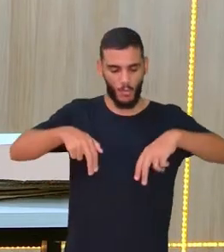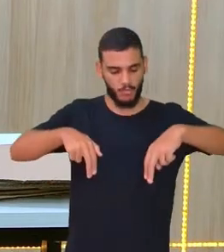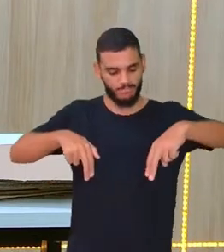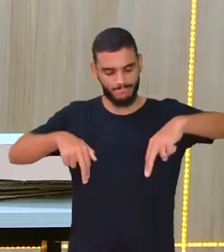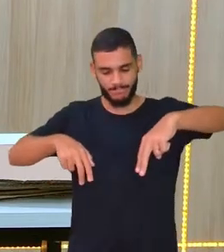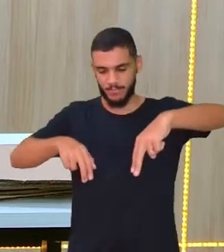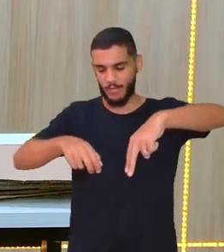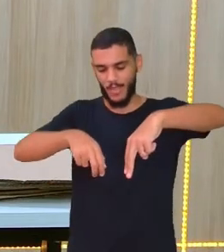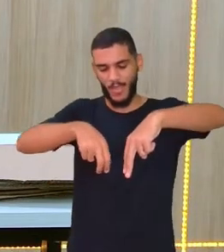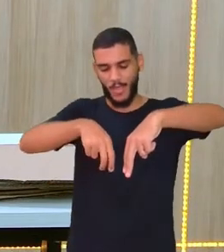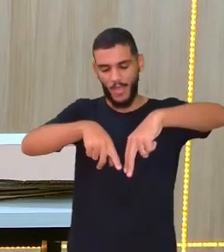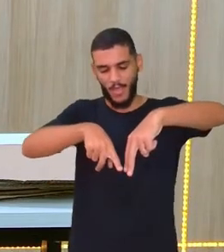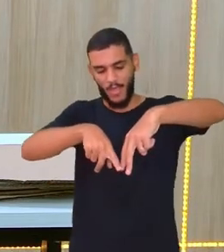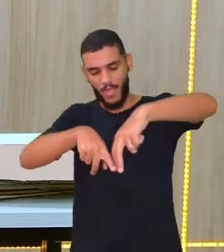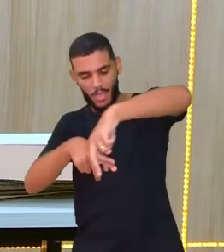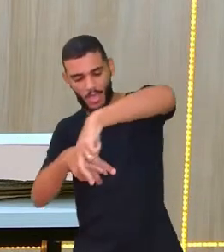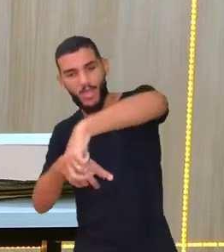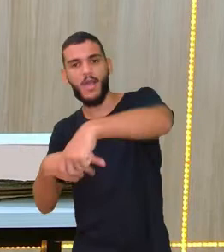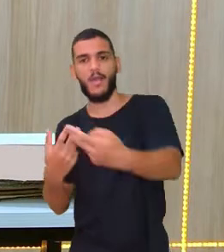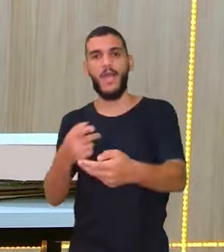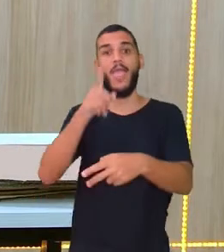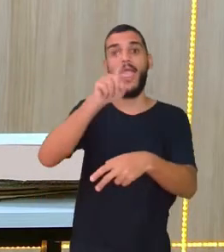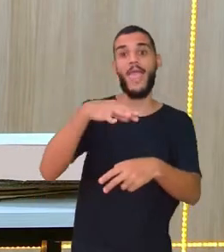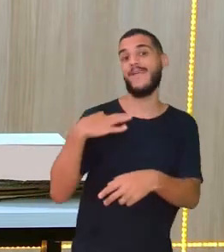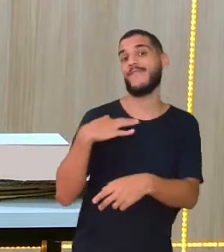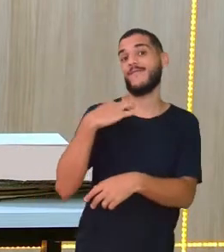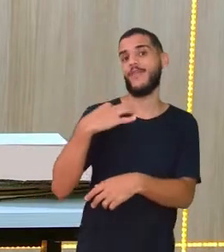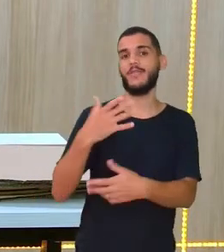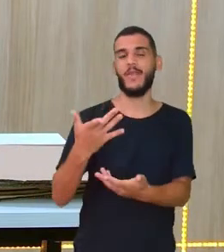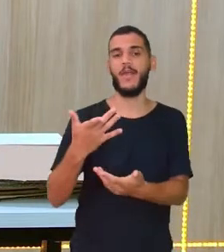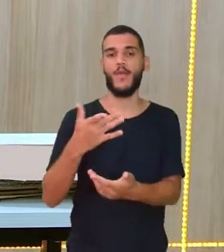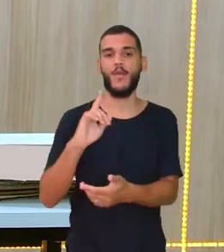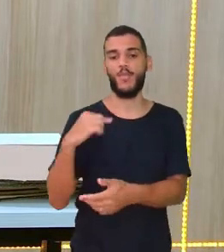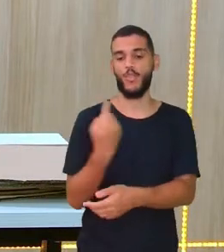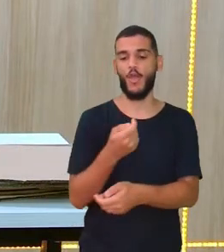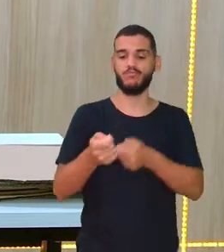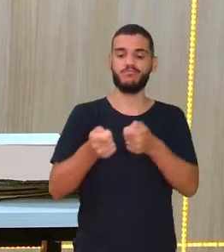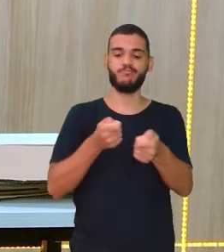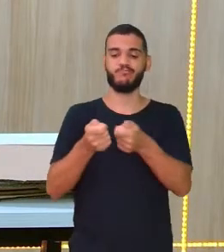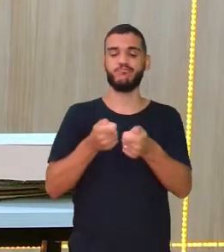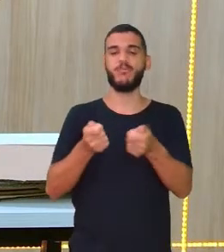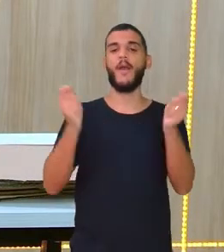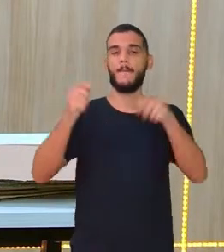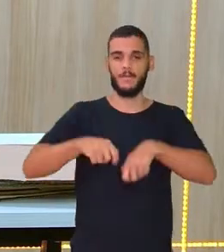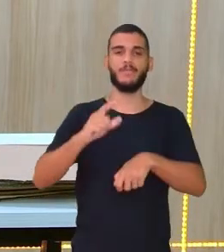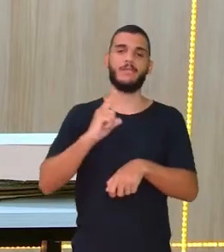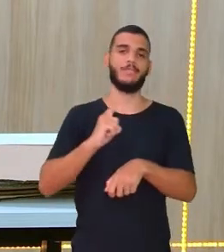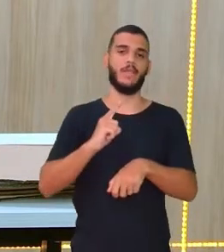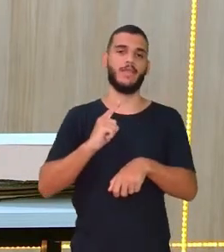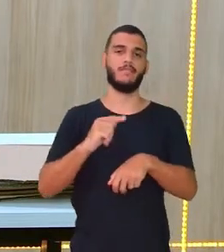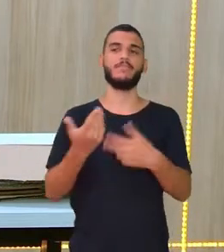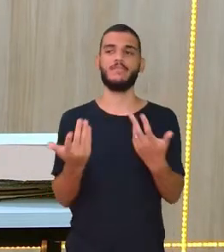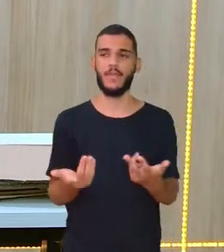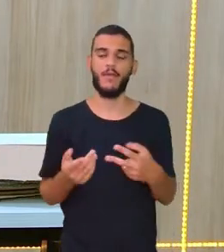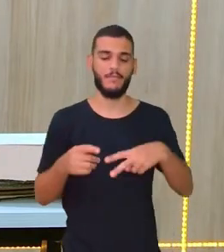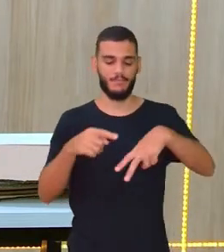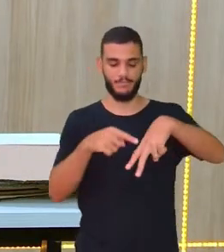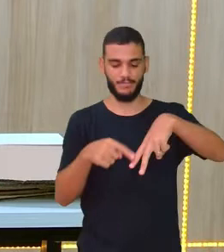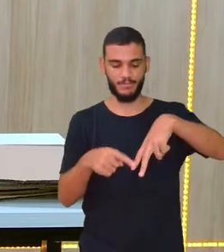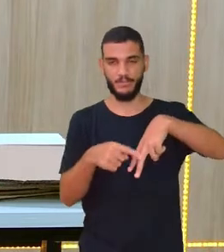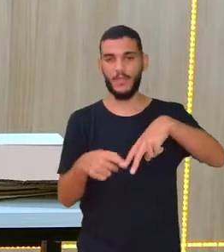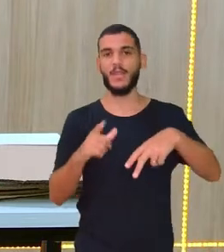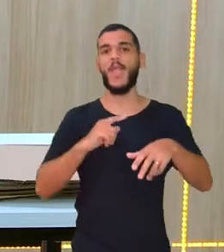querer. Então, esse movimento, ele é voluntário e a gente pode controlar, ok? Então, vamos ver aqui alguns desses